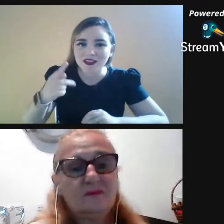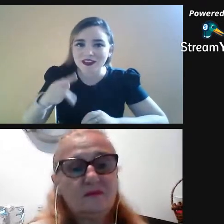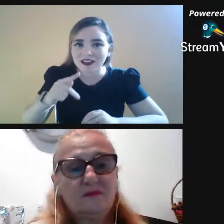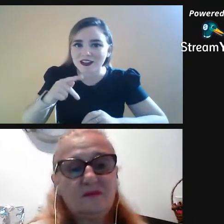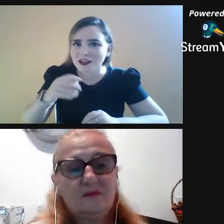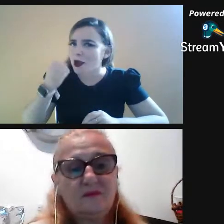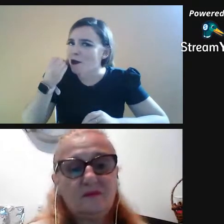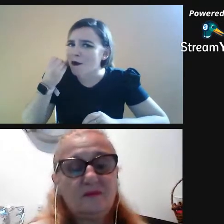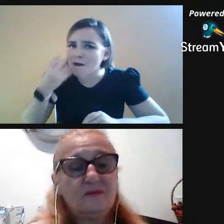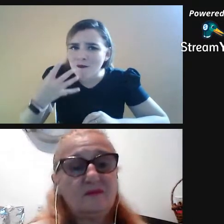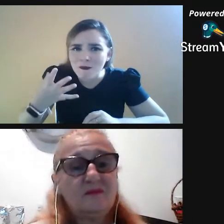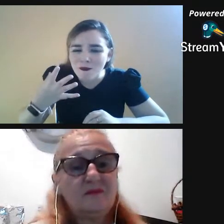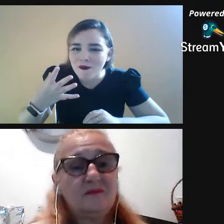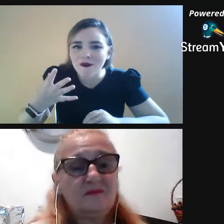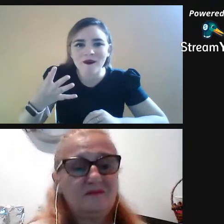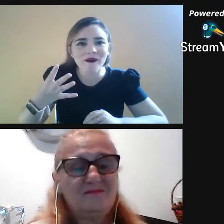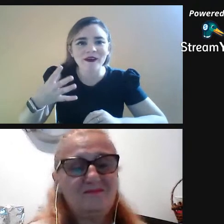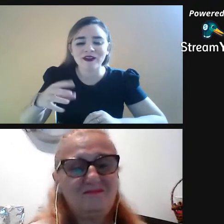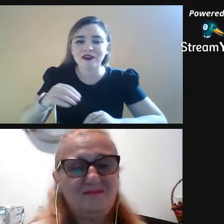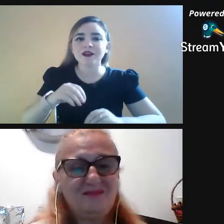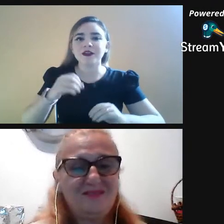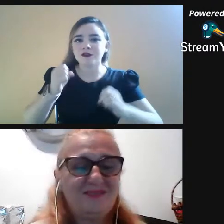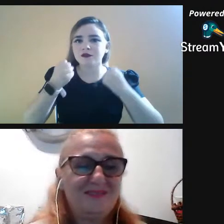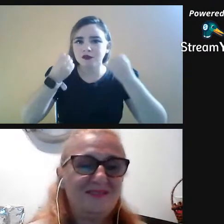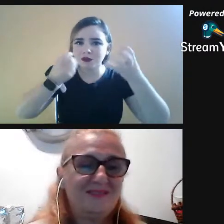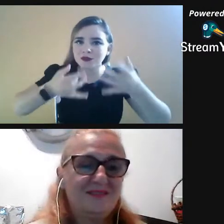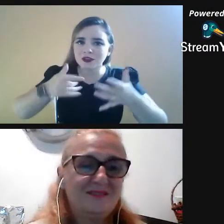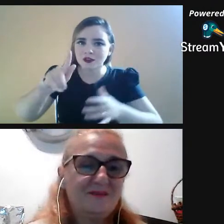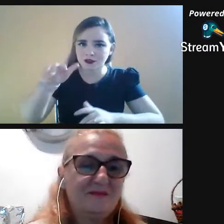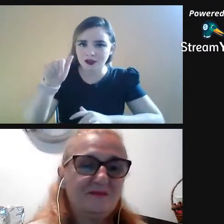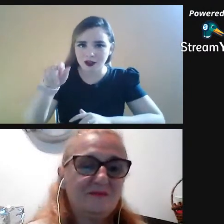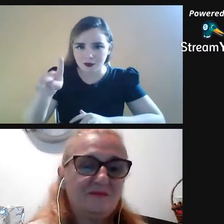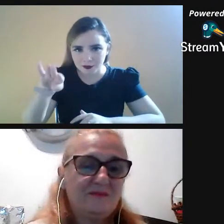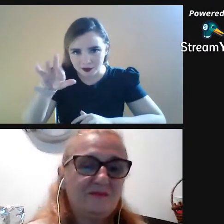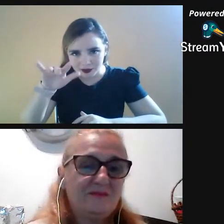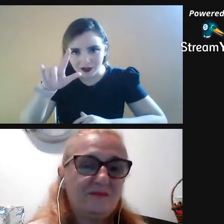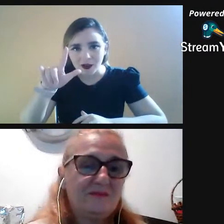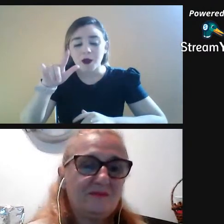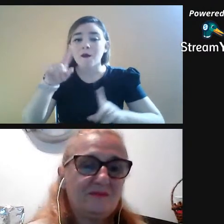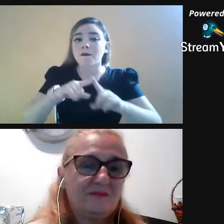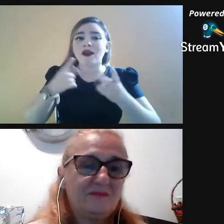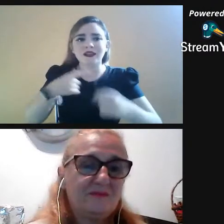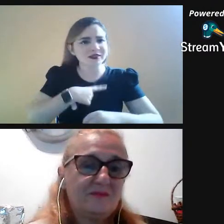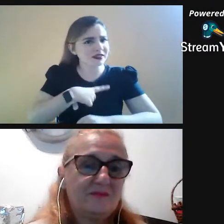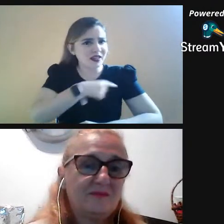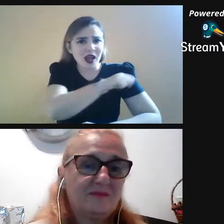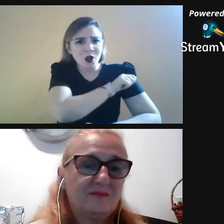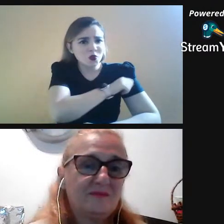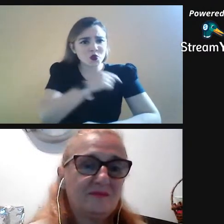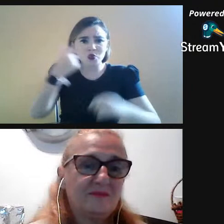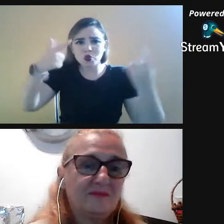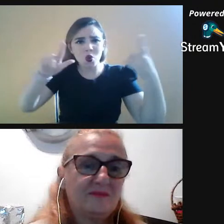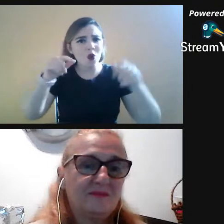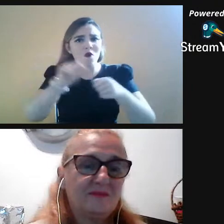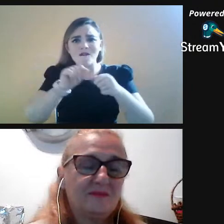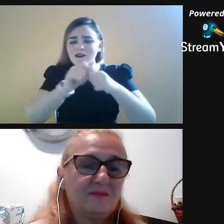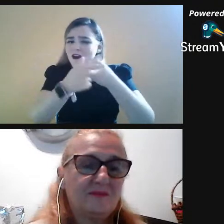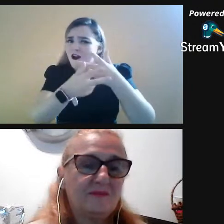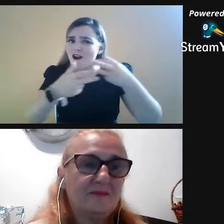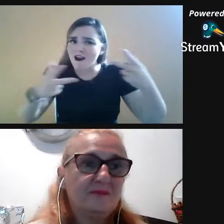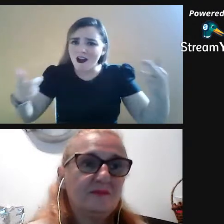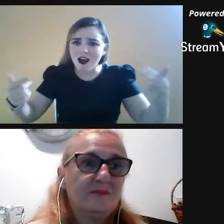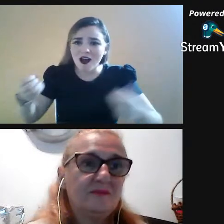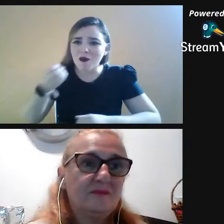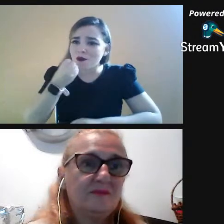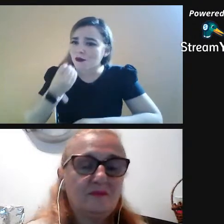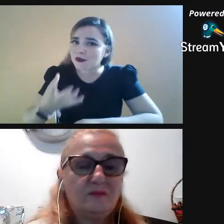mais maravilhoso que o outro. Estou falando do Gabriel, mas tem outros alunos que estão fazendo, estão extremamente produtivos. Eu sei,